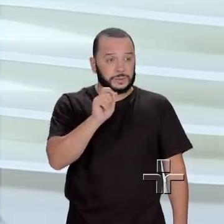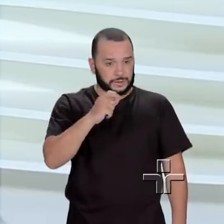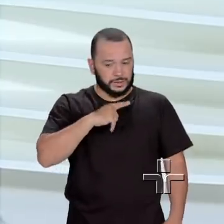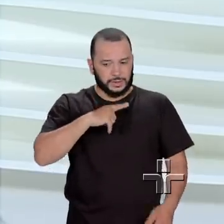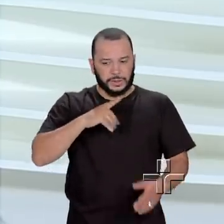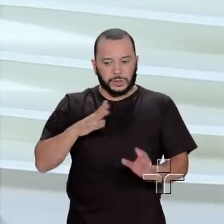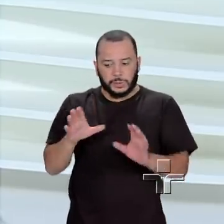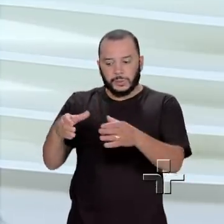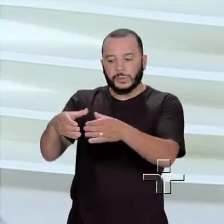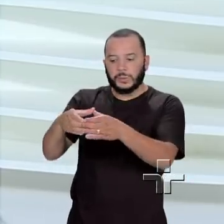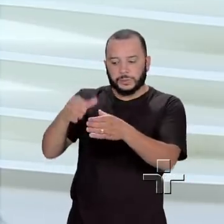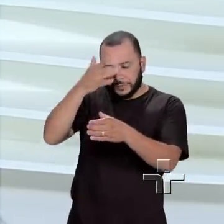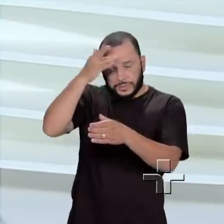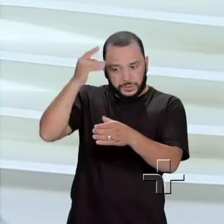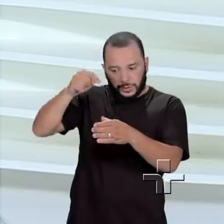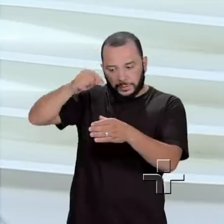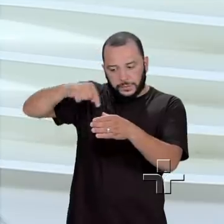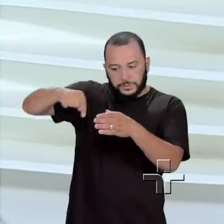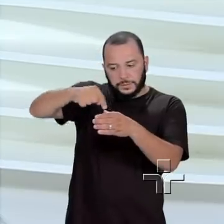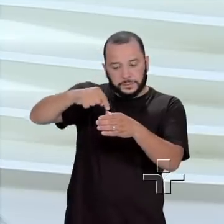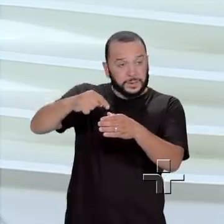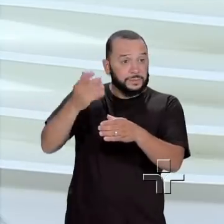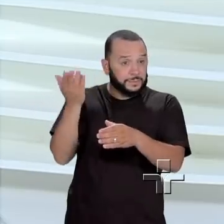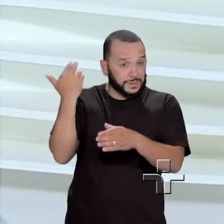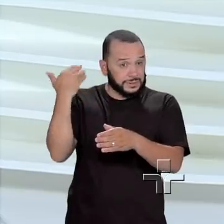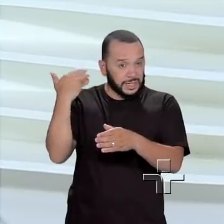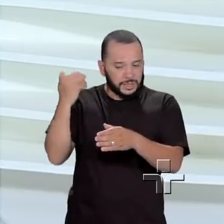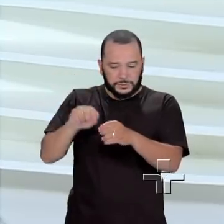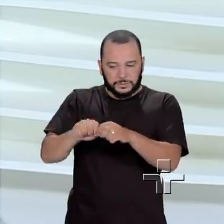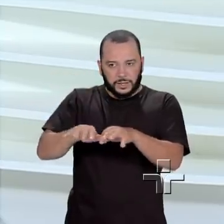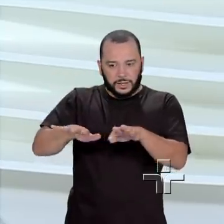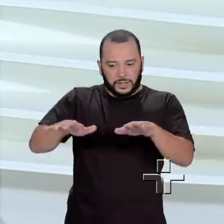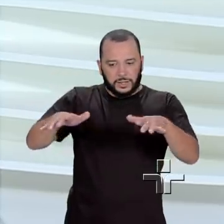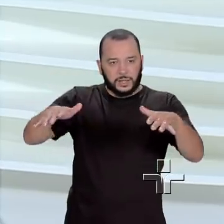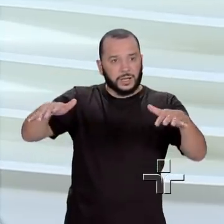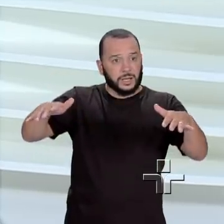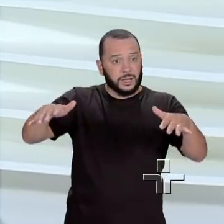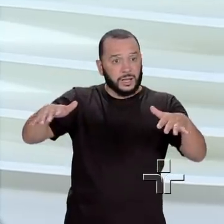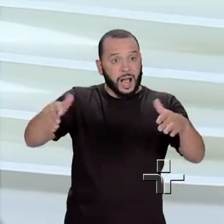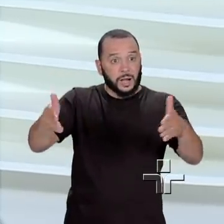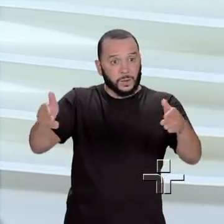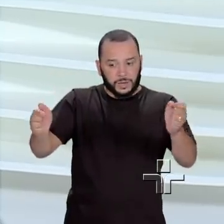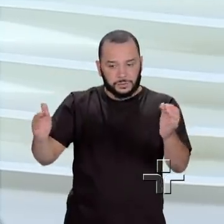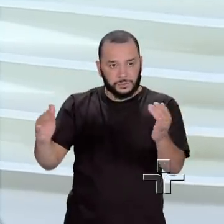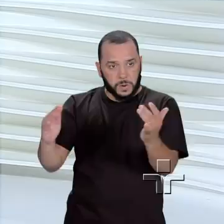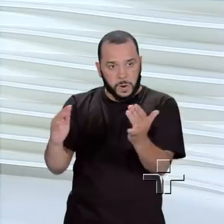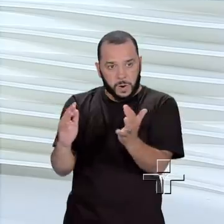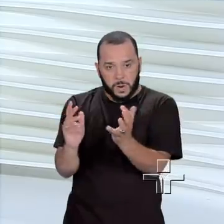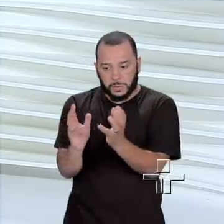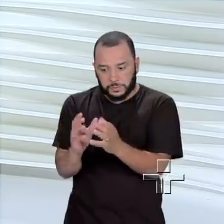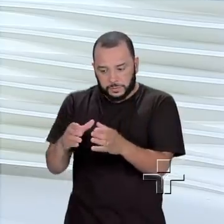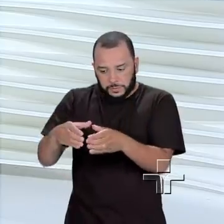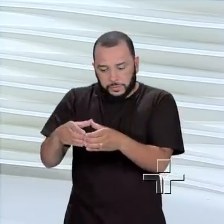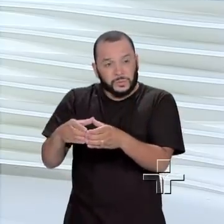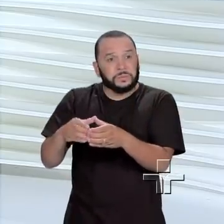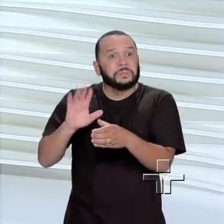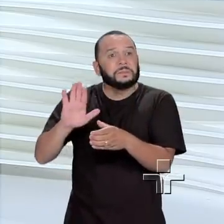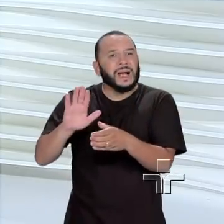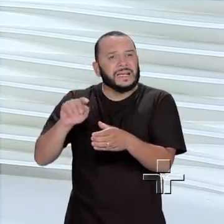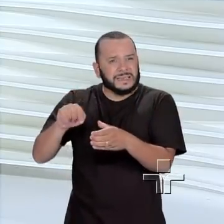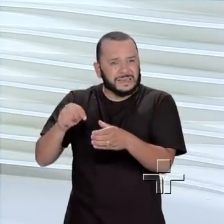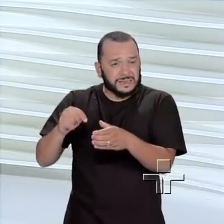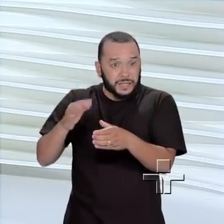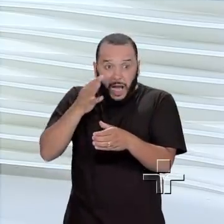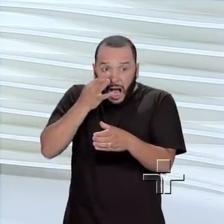de pessoas que tinham tendência a se isolar, eles têm um potencial de se isolar mais ainda em rede. Se isolar